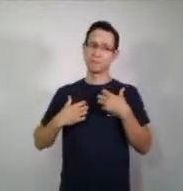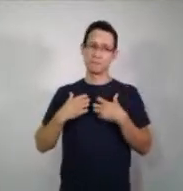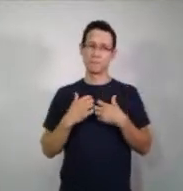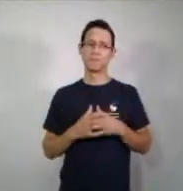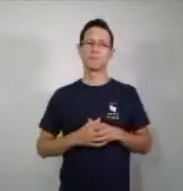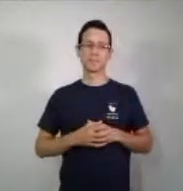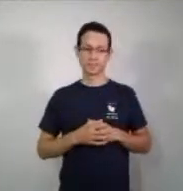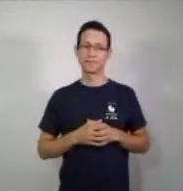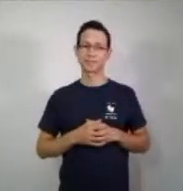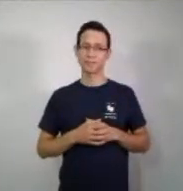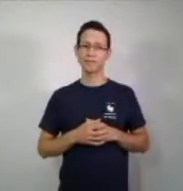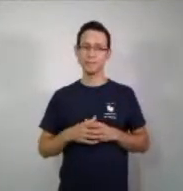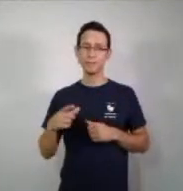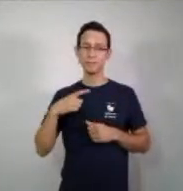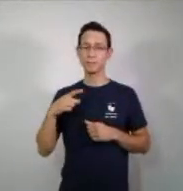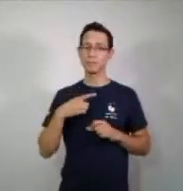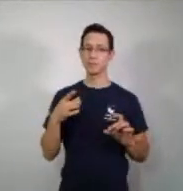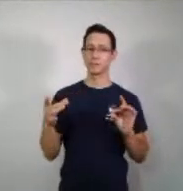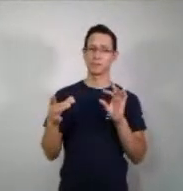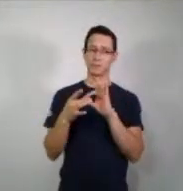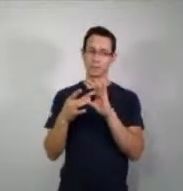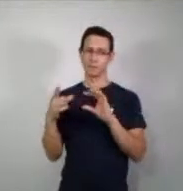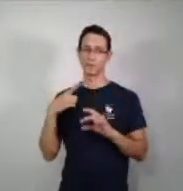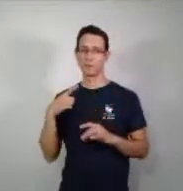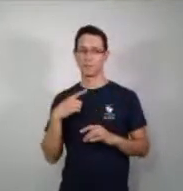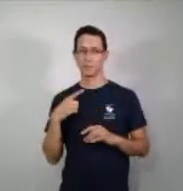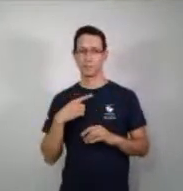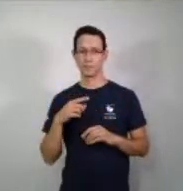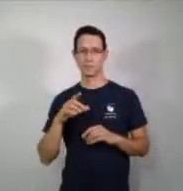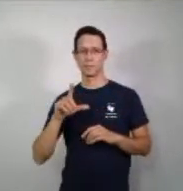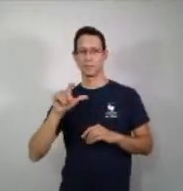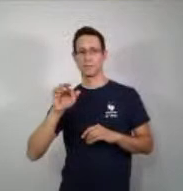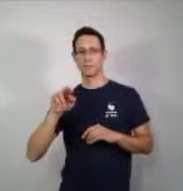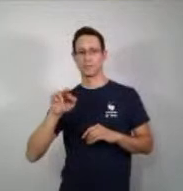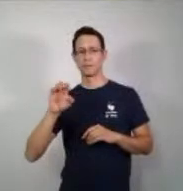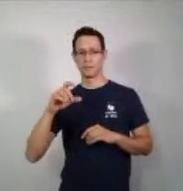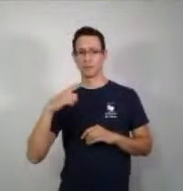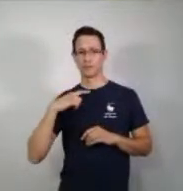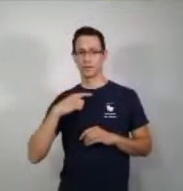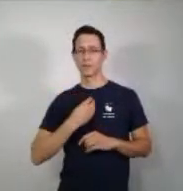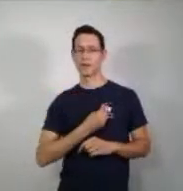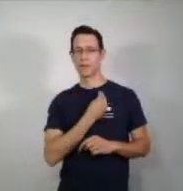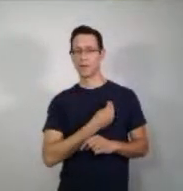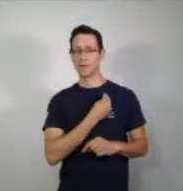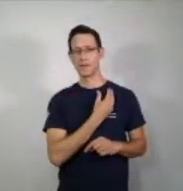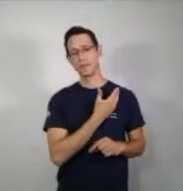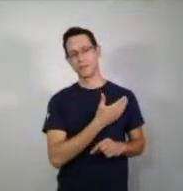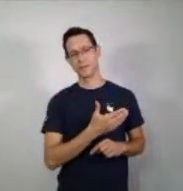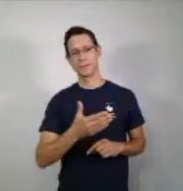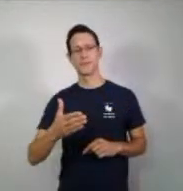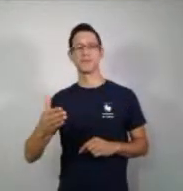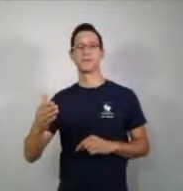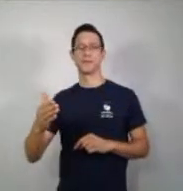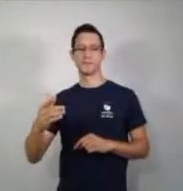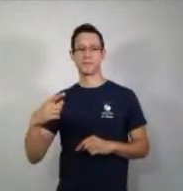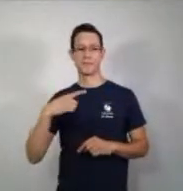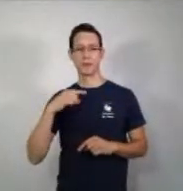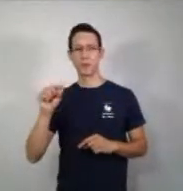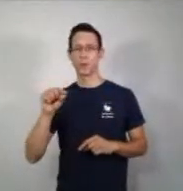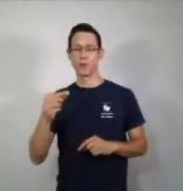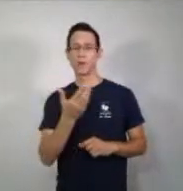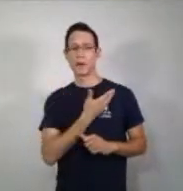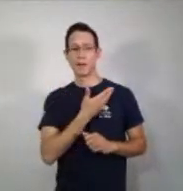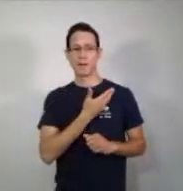tem uma relação com o Ribeiro Couto durante toda a vida. Eu diria que não é um amigo,